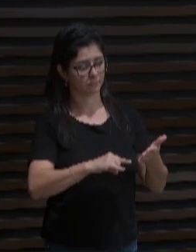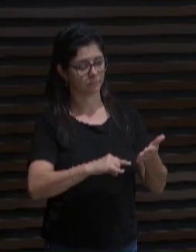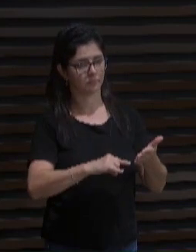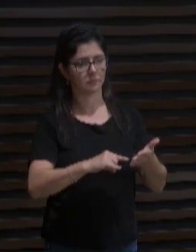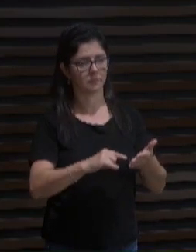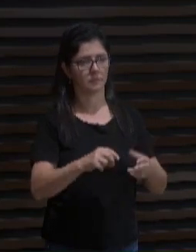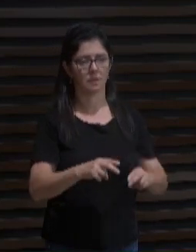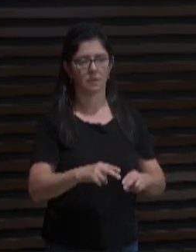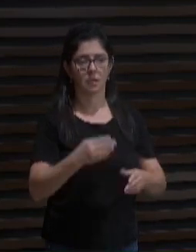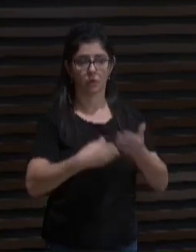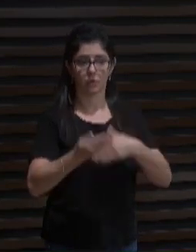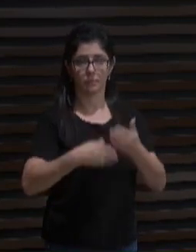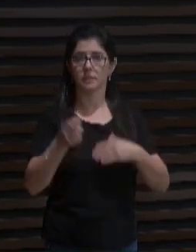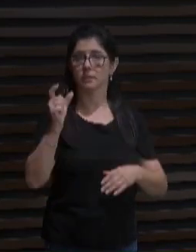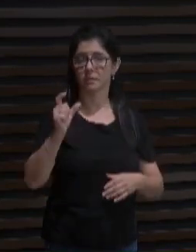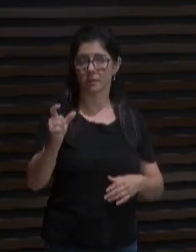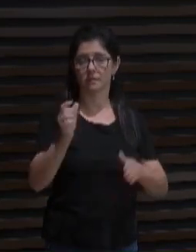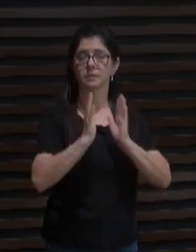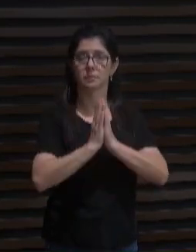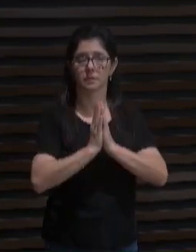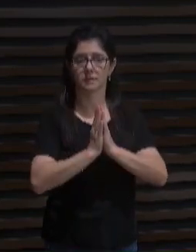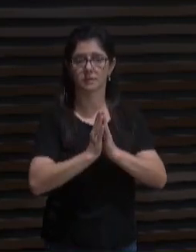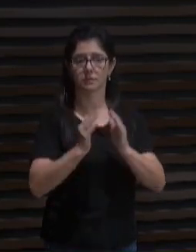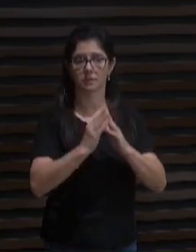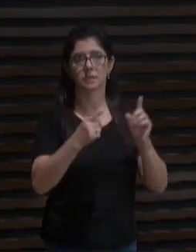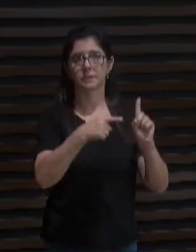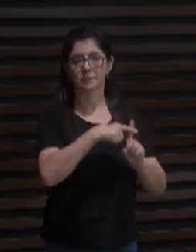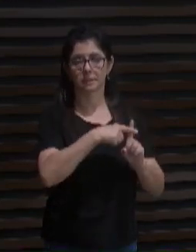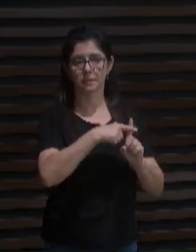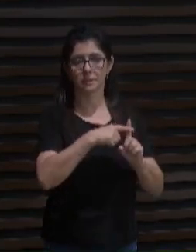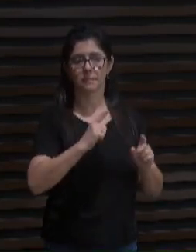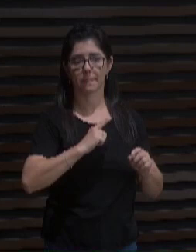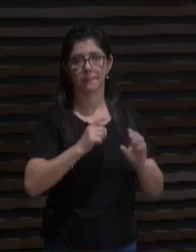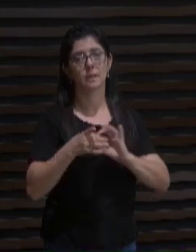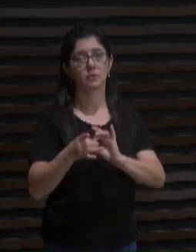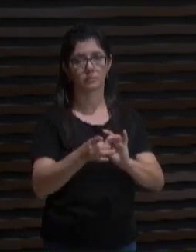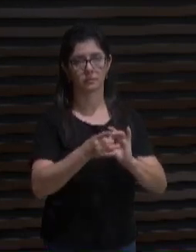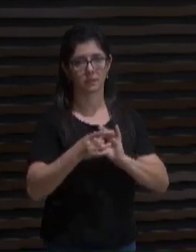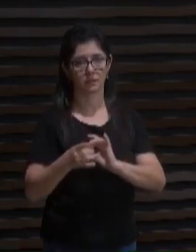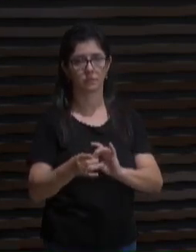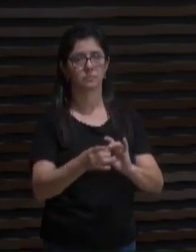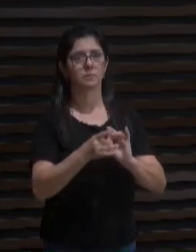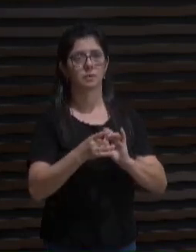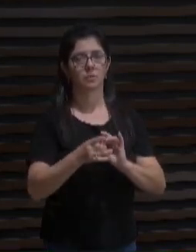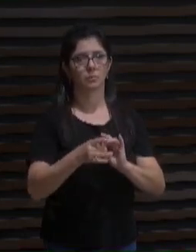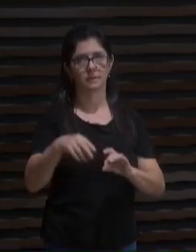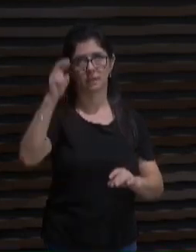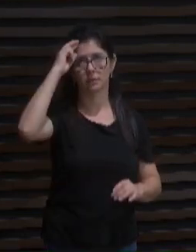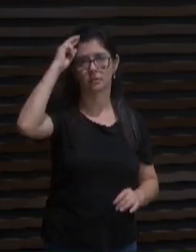meio da palavra, da oração e da igreja, temos comunhão com o